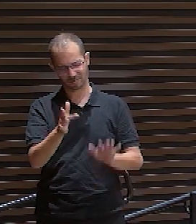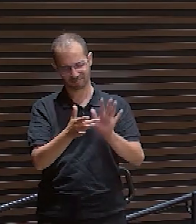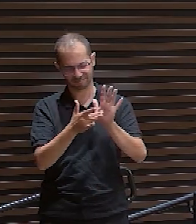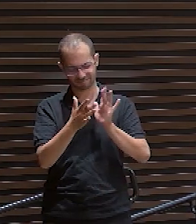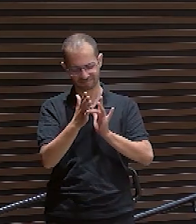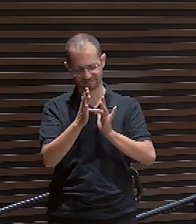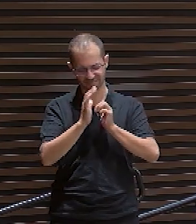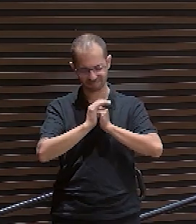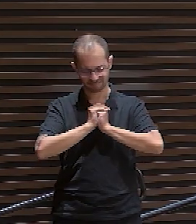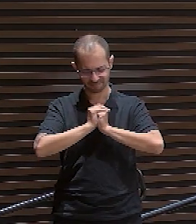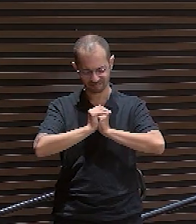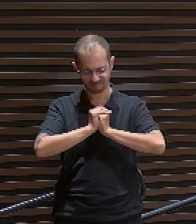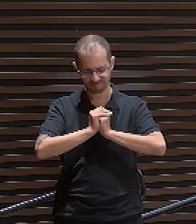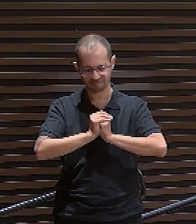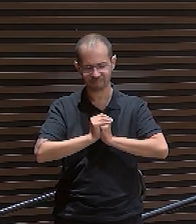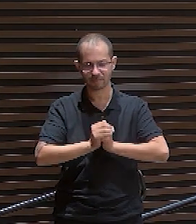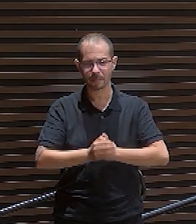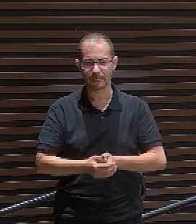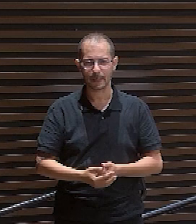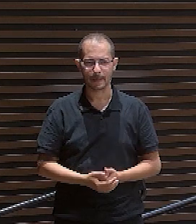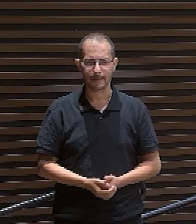Amém.